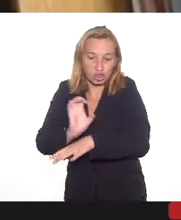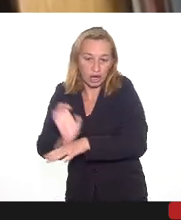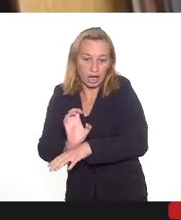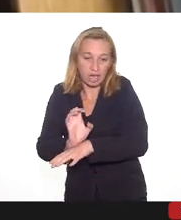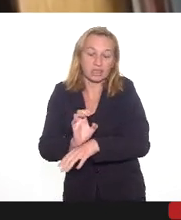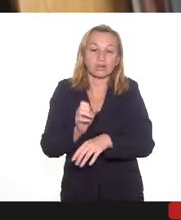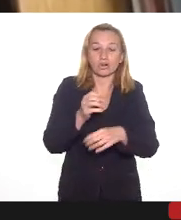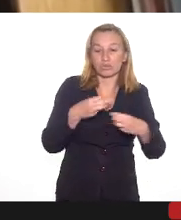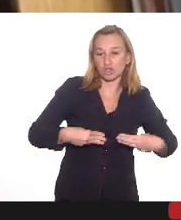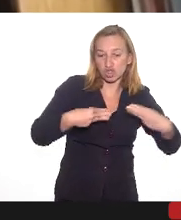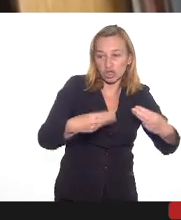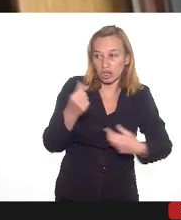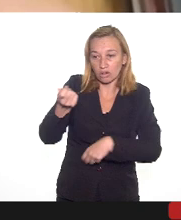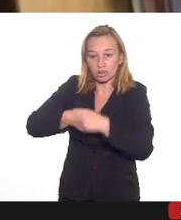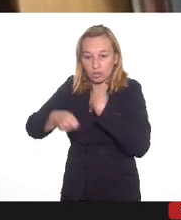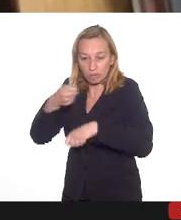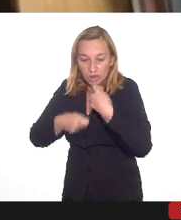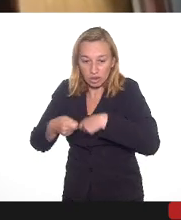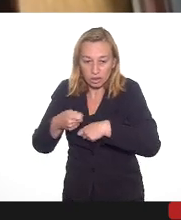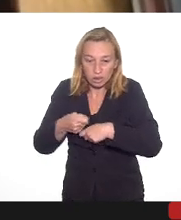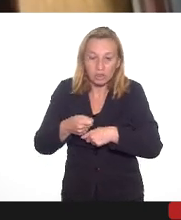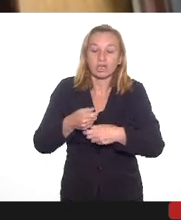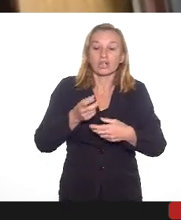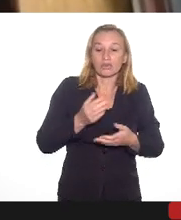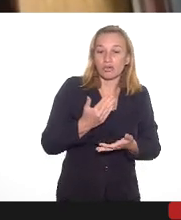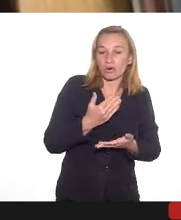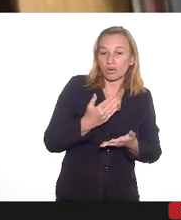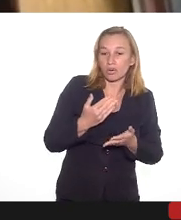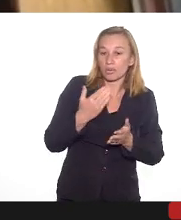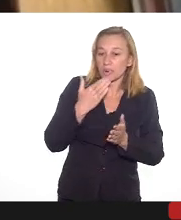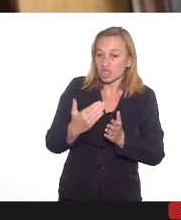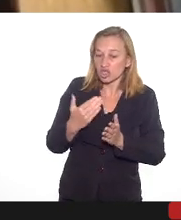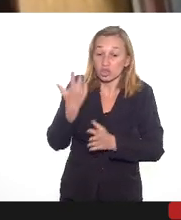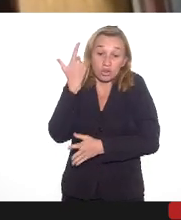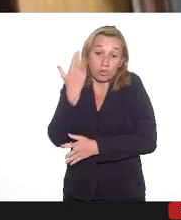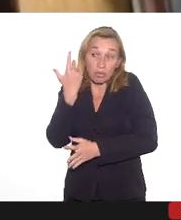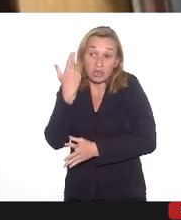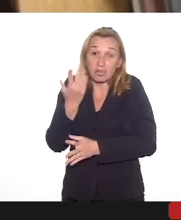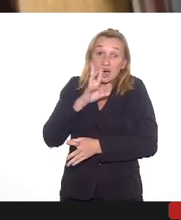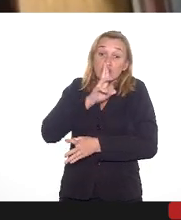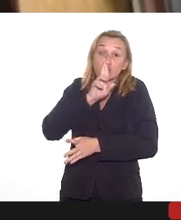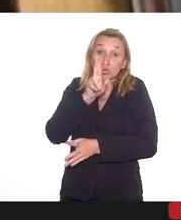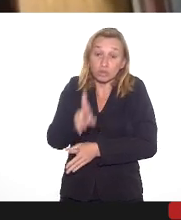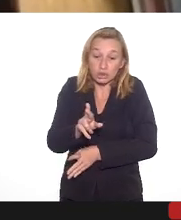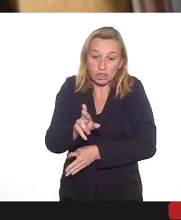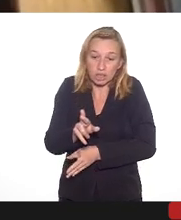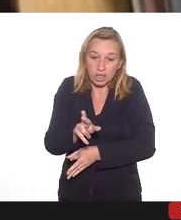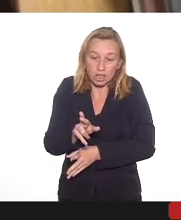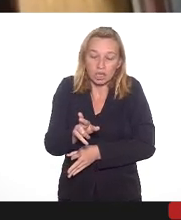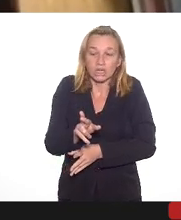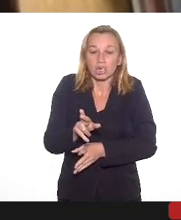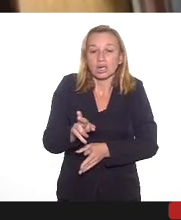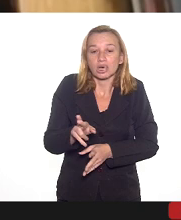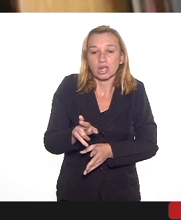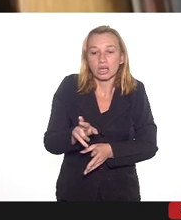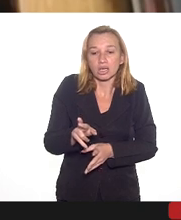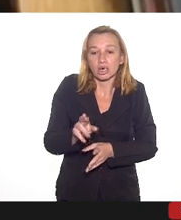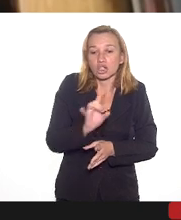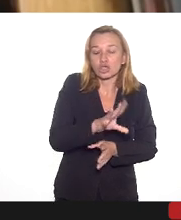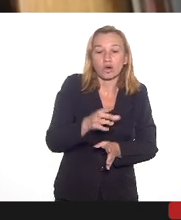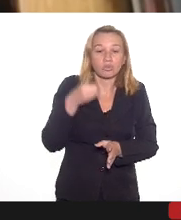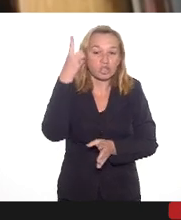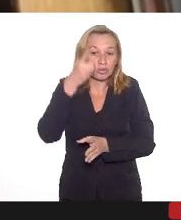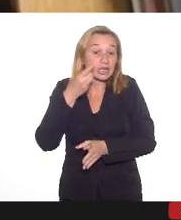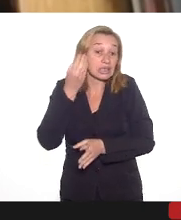Ministério da Economia. Algumas delas nós fomos notificados formalmente para poder responder. Num dos casos, só para os deputados terem